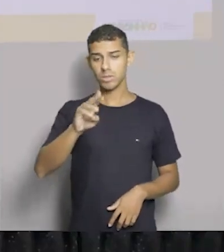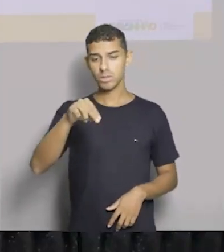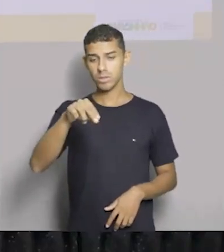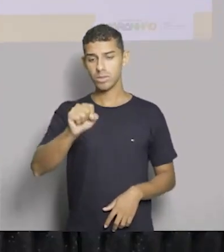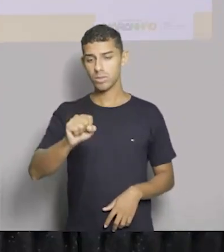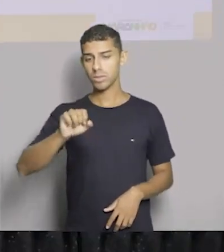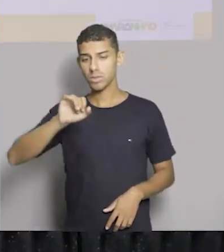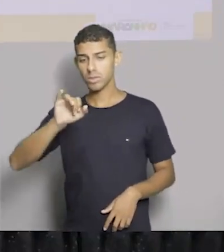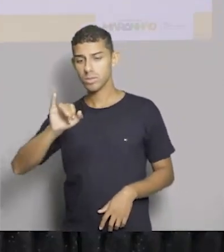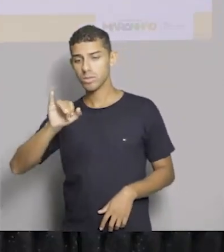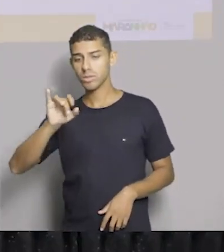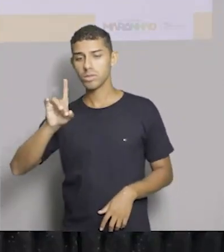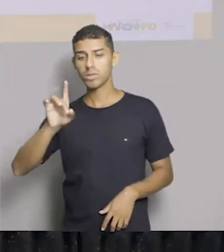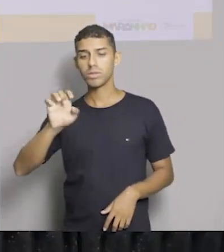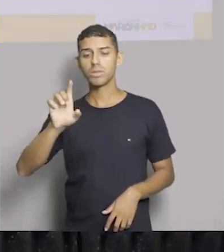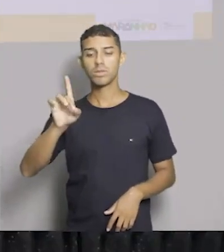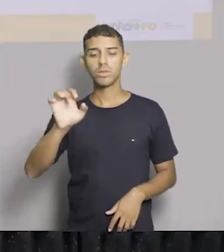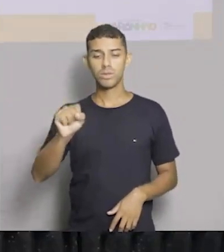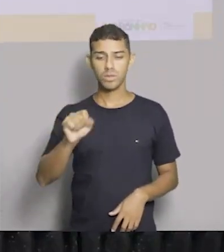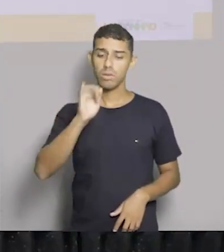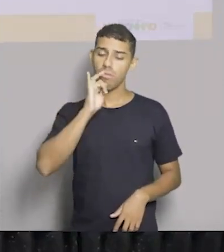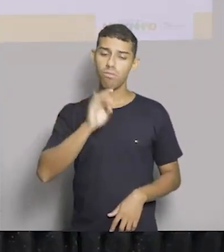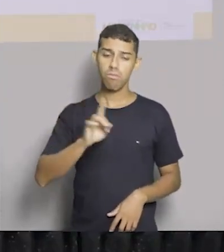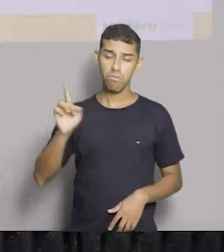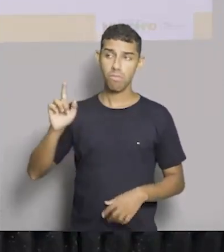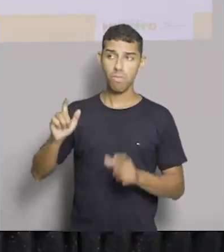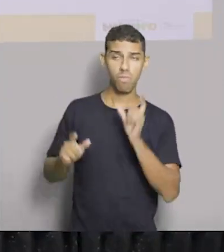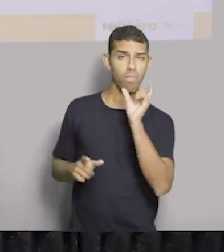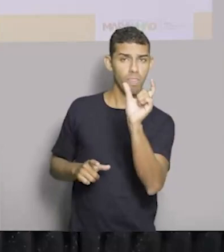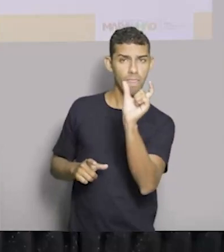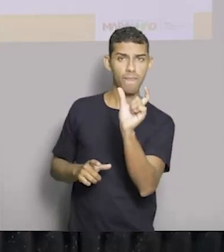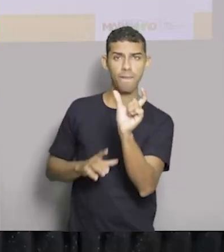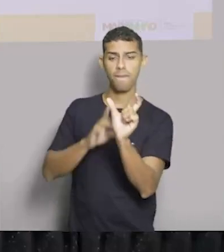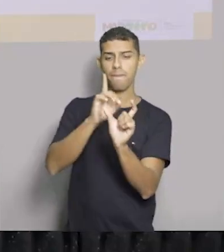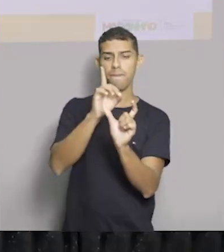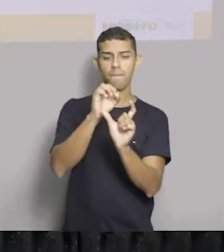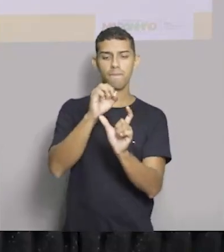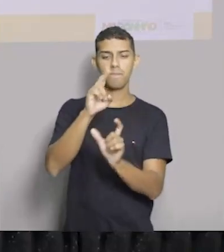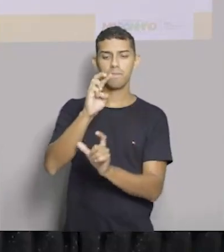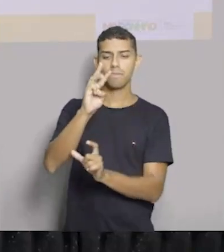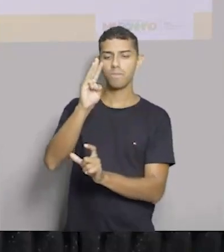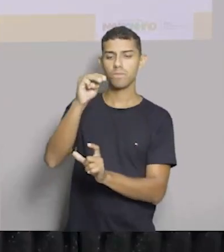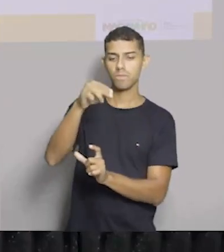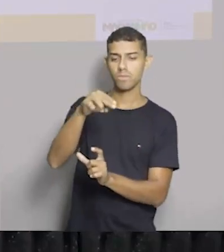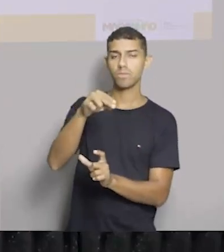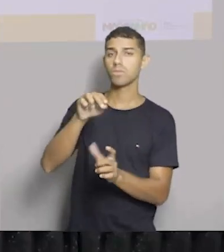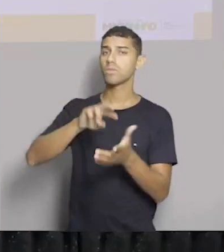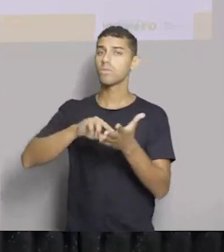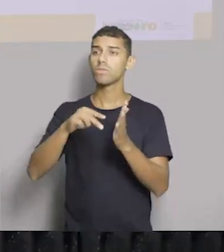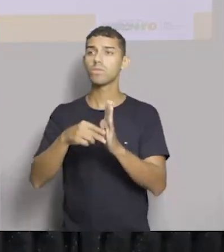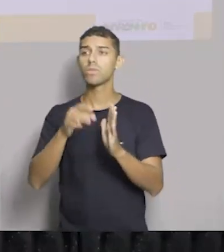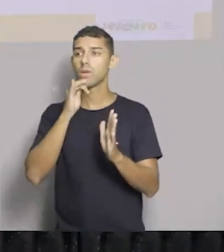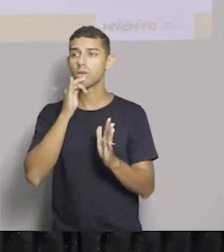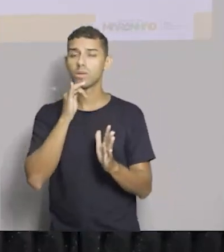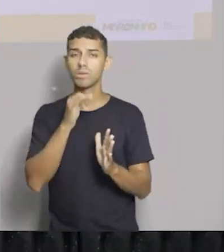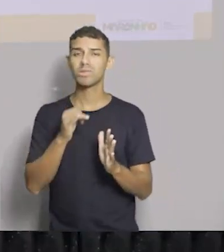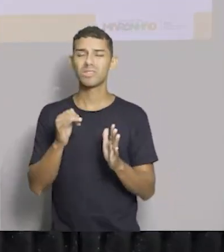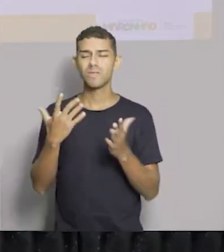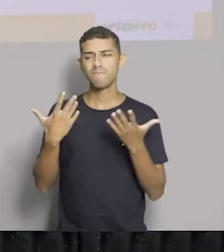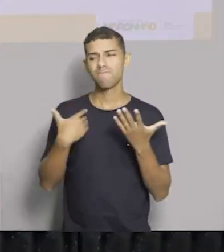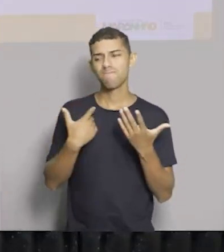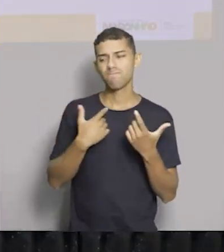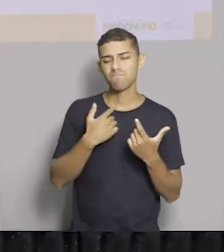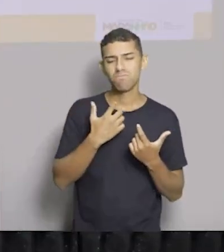da análise dessa questão está nesse termo aqui. Down é algo que faz referência a para